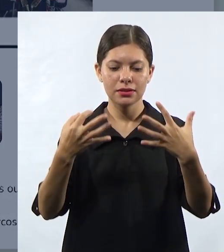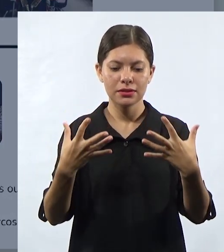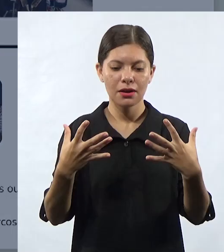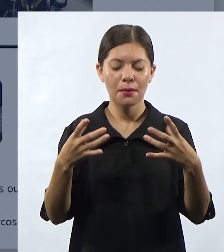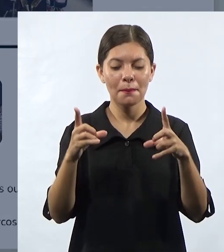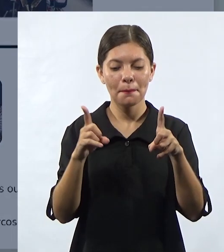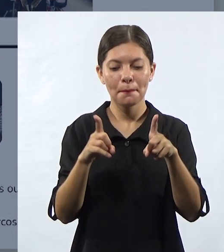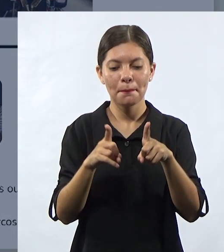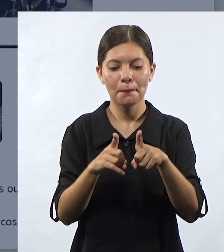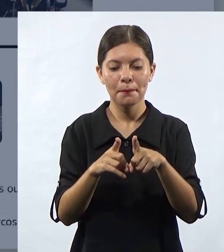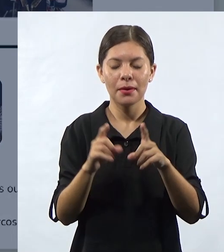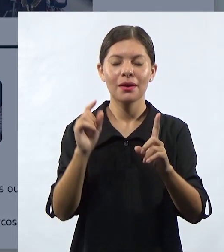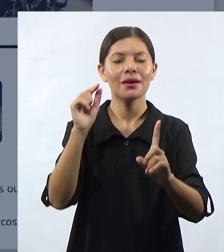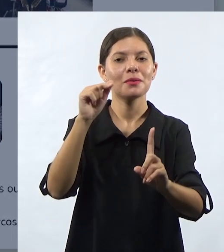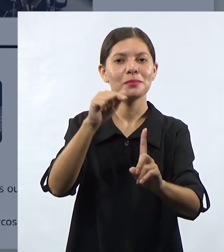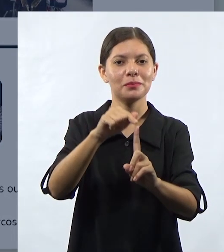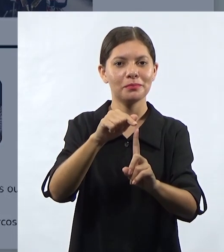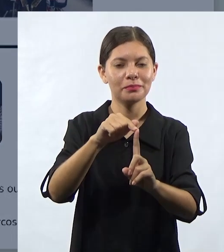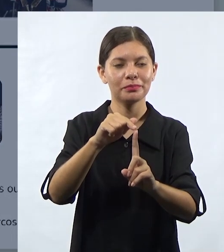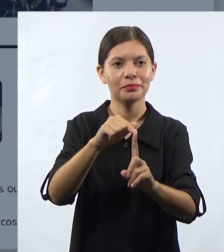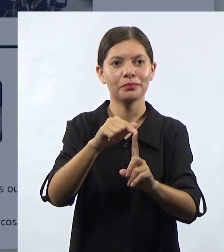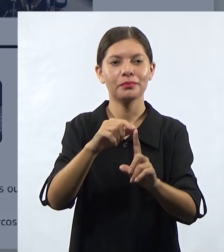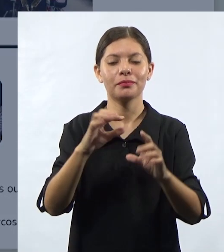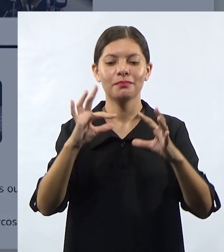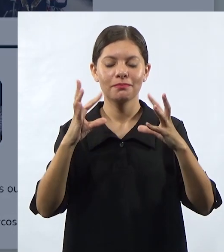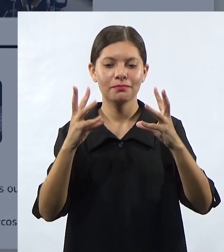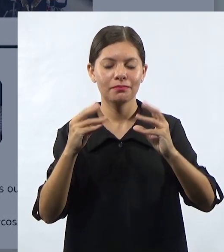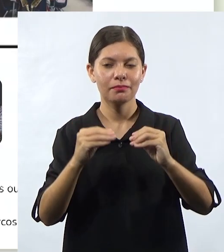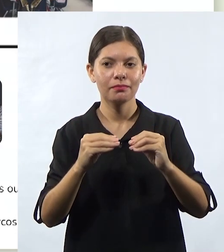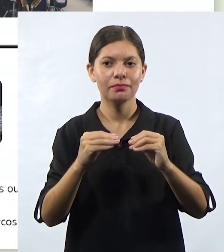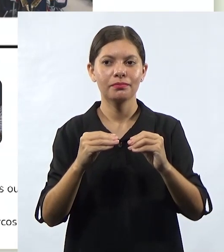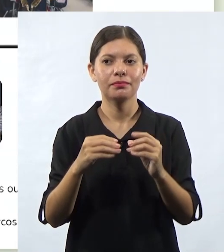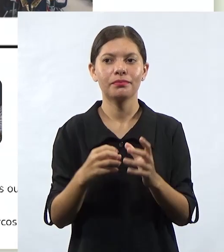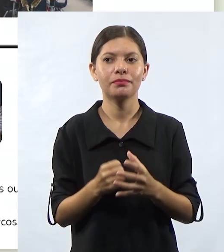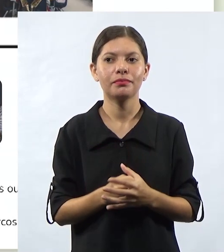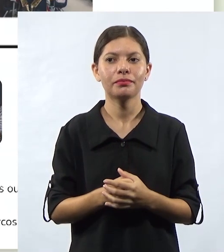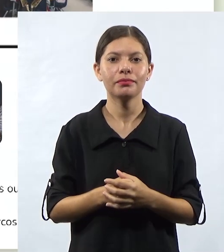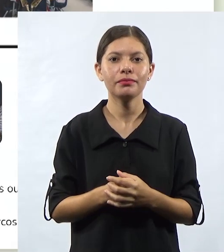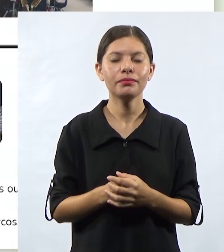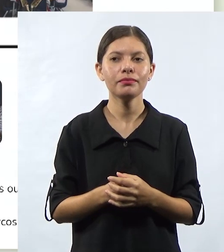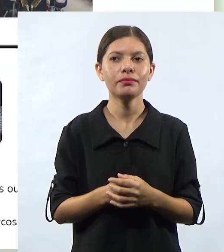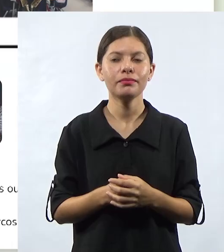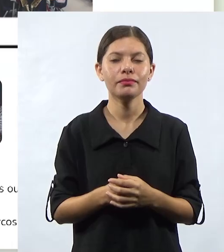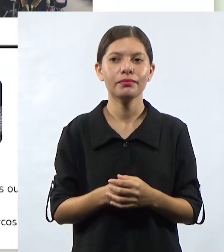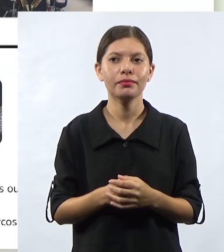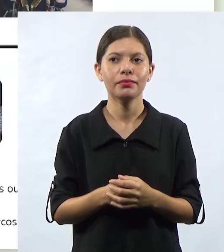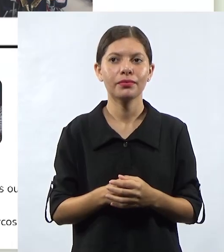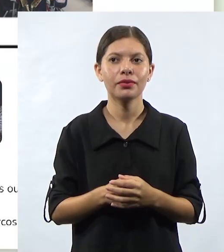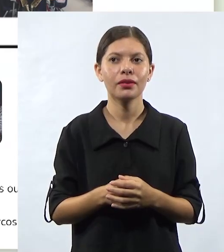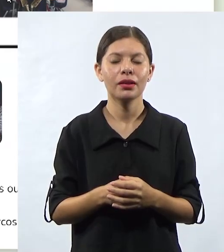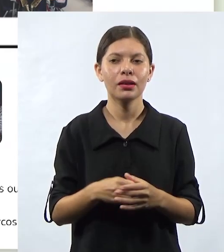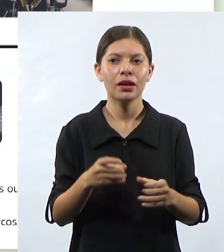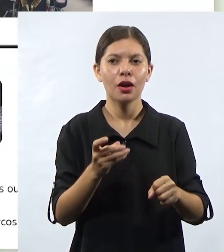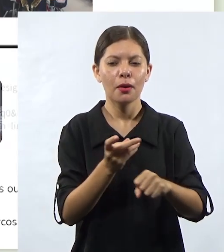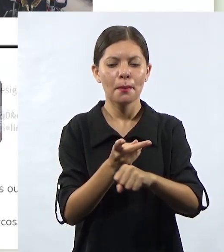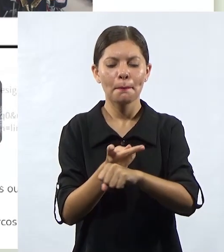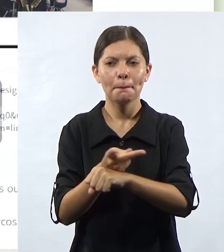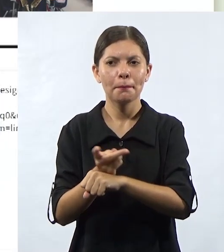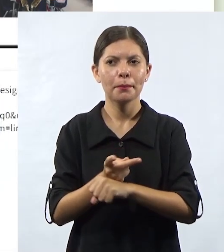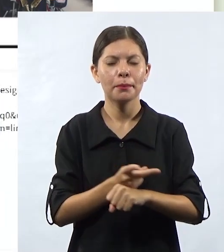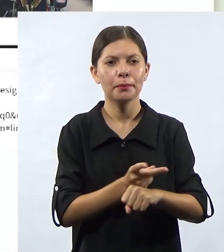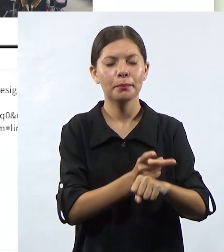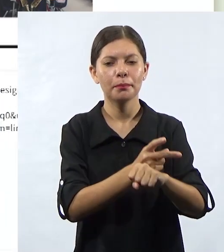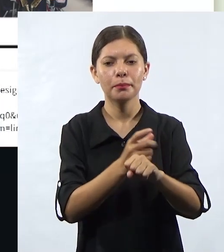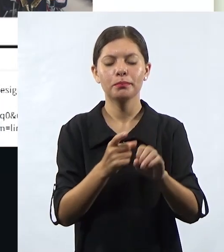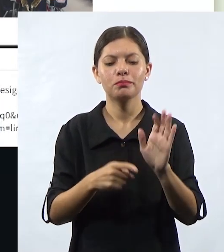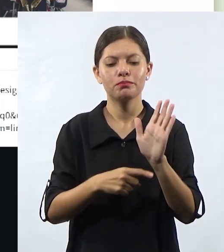breve possível, ou seja, o mais objetiva e resumida. E aí, descubra os recursos. Evidentemente que você